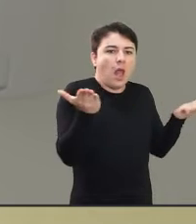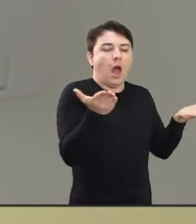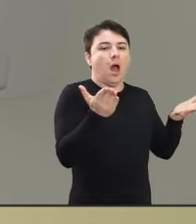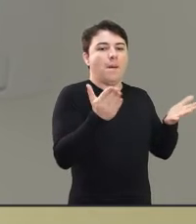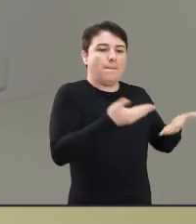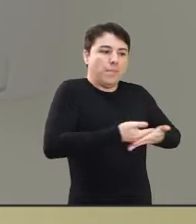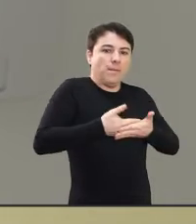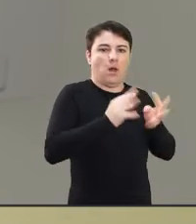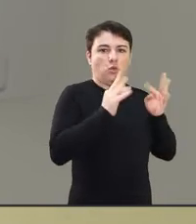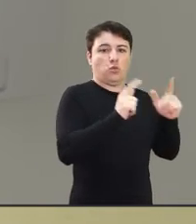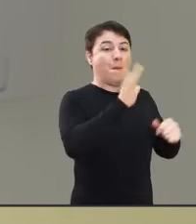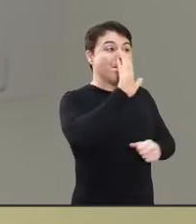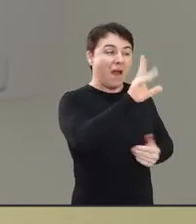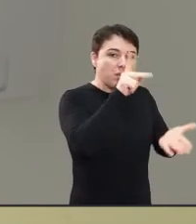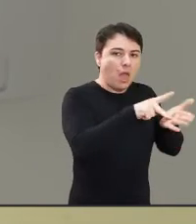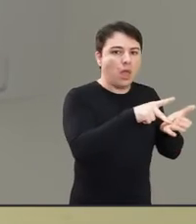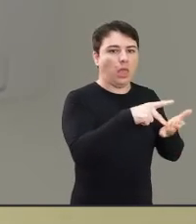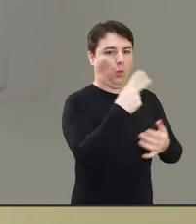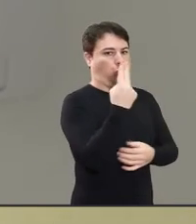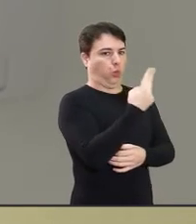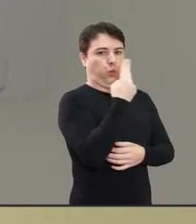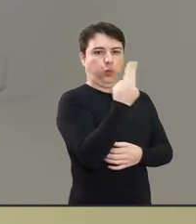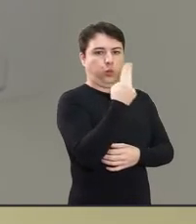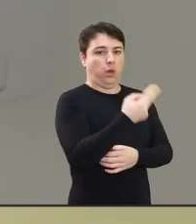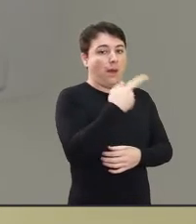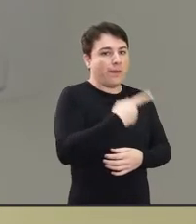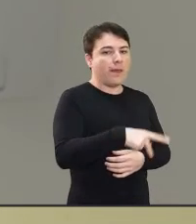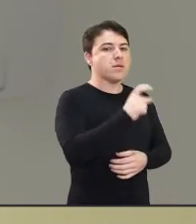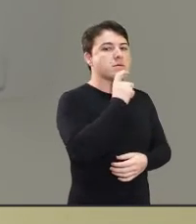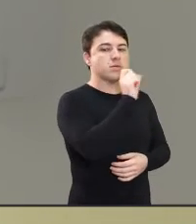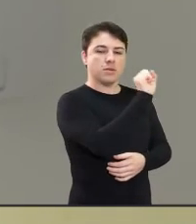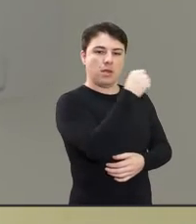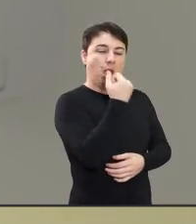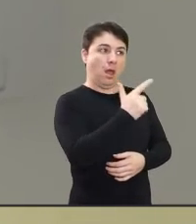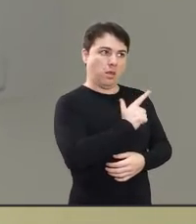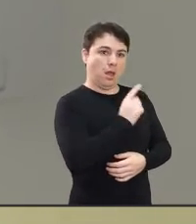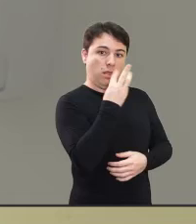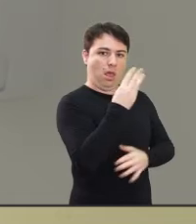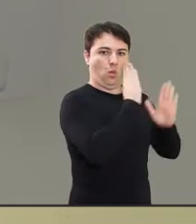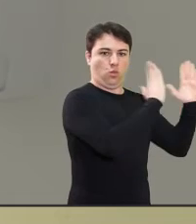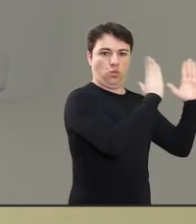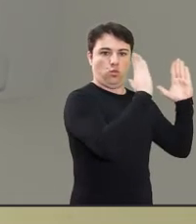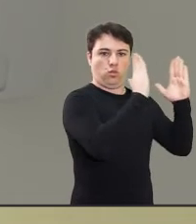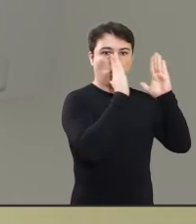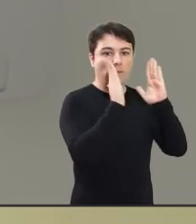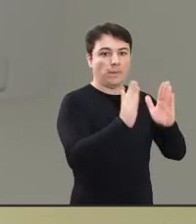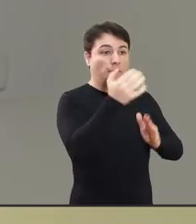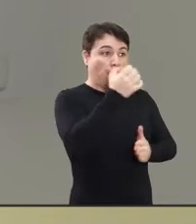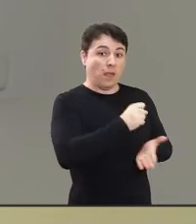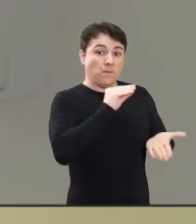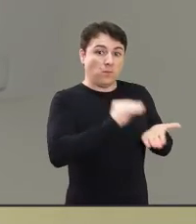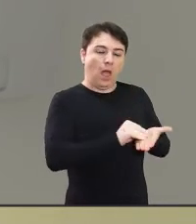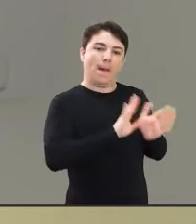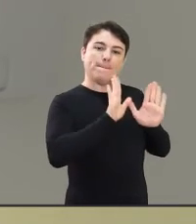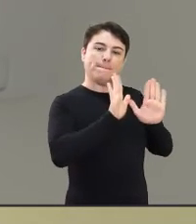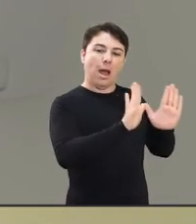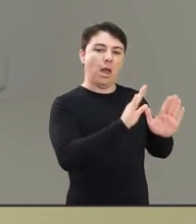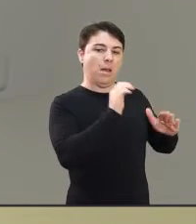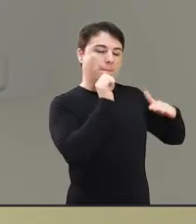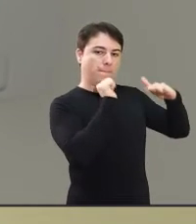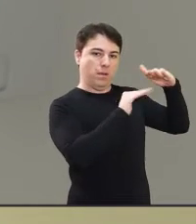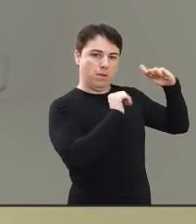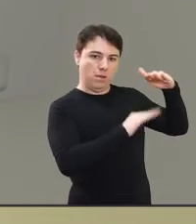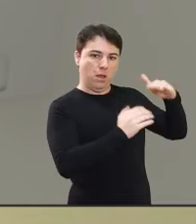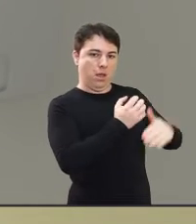Eu gostaria de atender toda a população de bebês internados na maternidade e hoje eu não consigo. O ideal é que nossos freezers, todos os